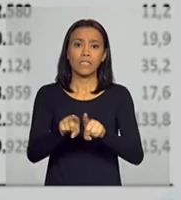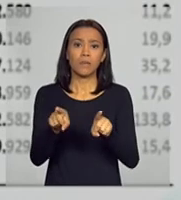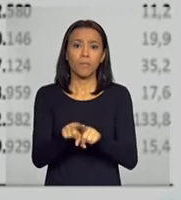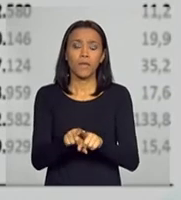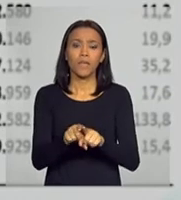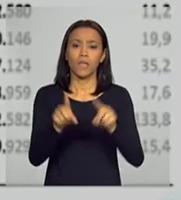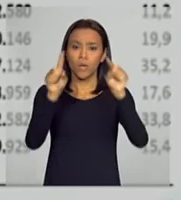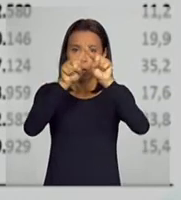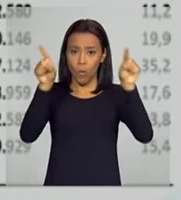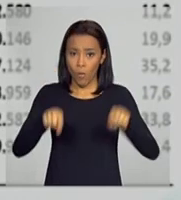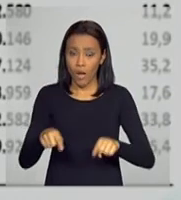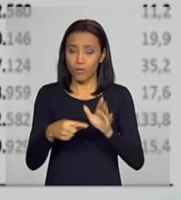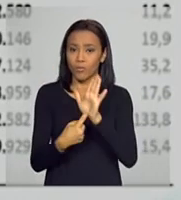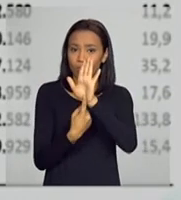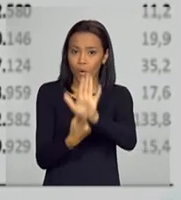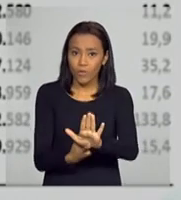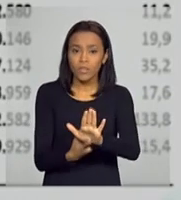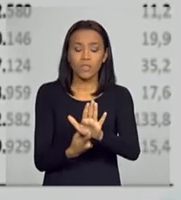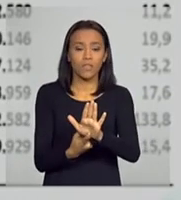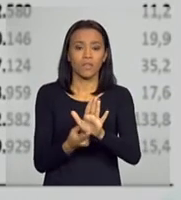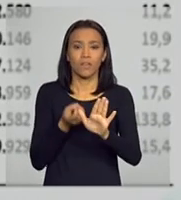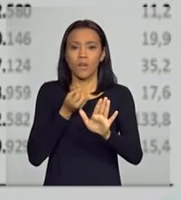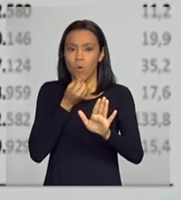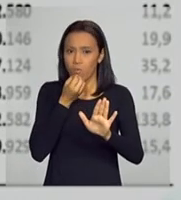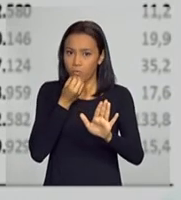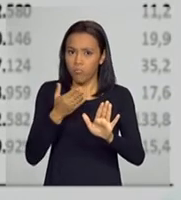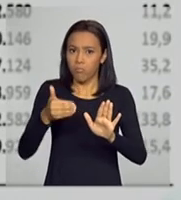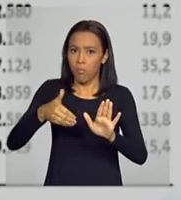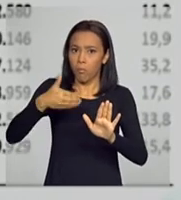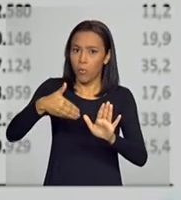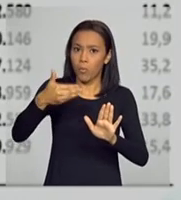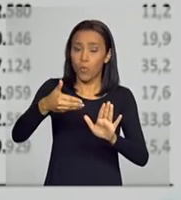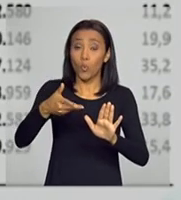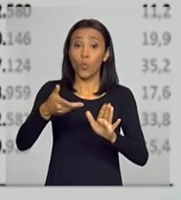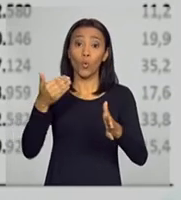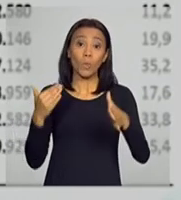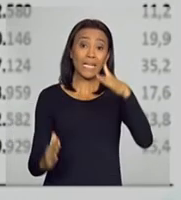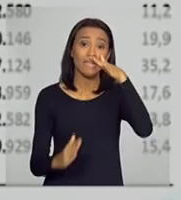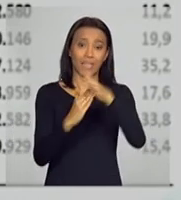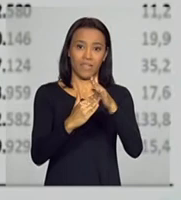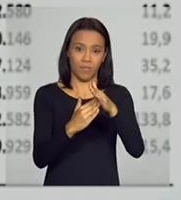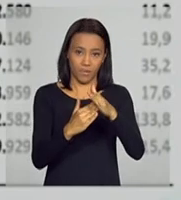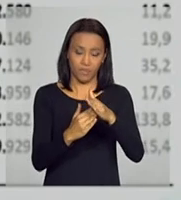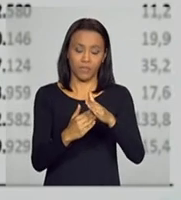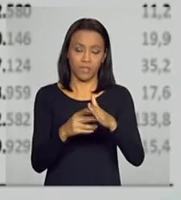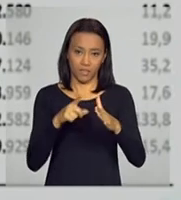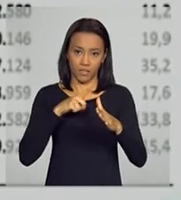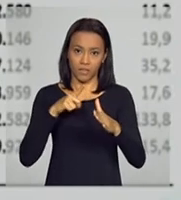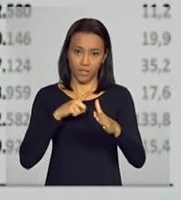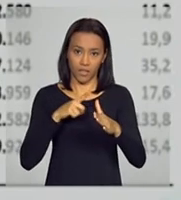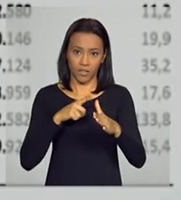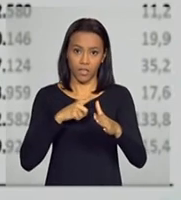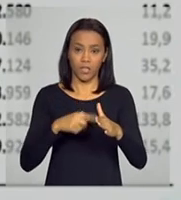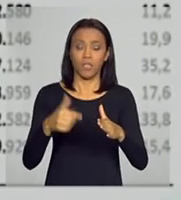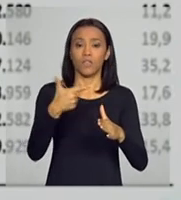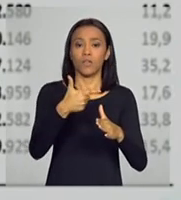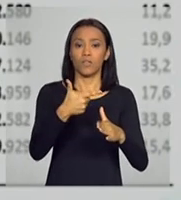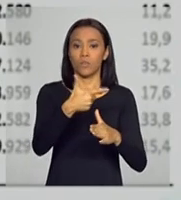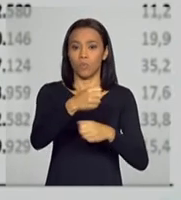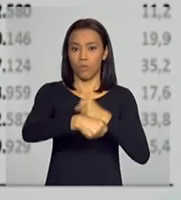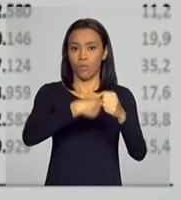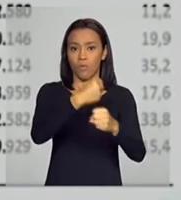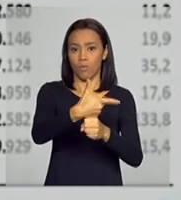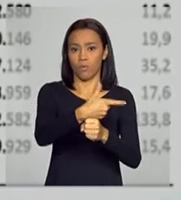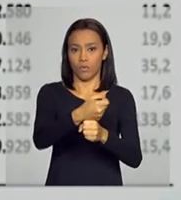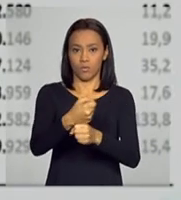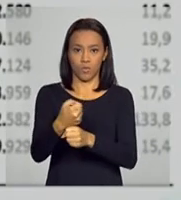o quadro mostra também a evolução desse limite em relação ao empenhado em 2012